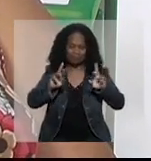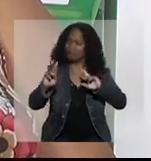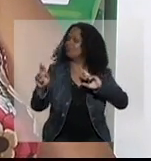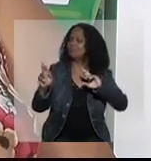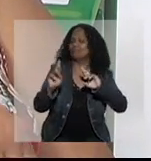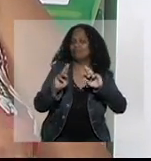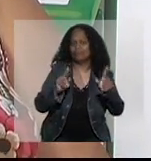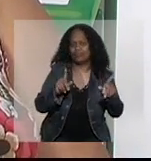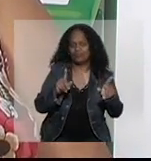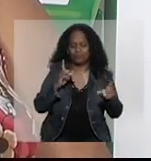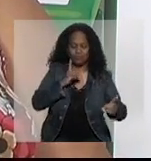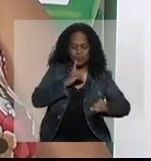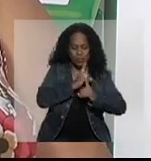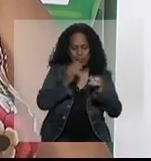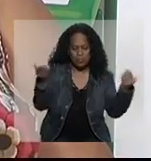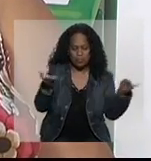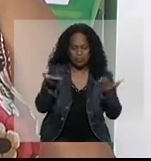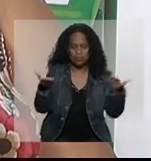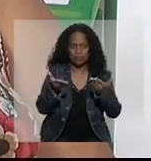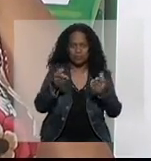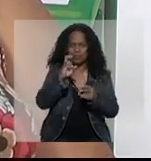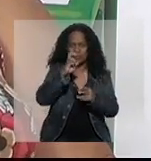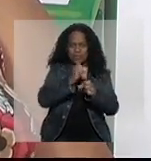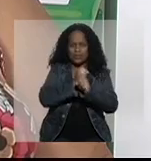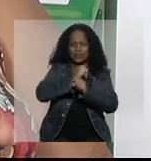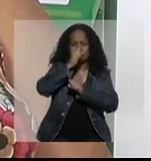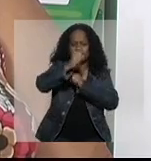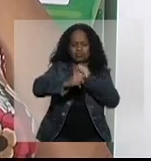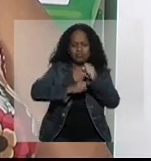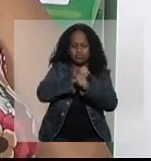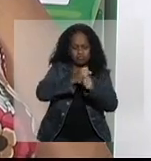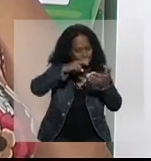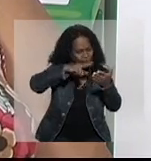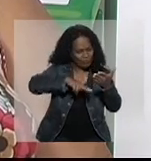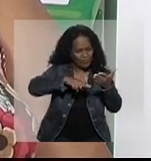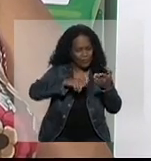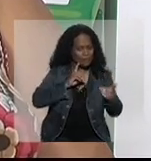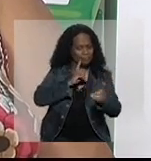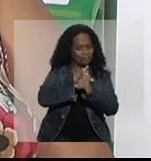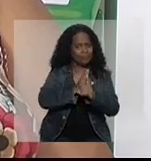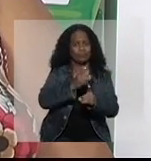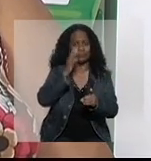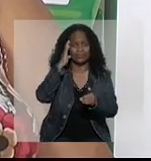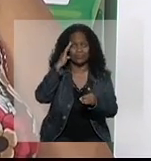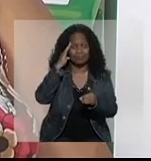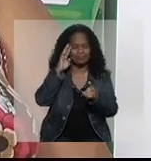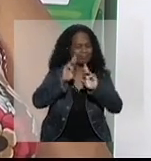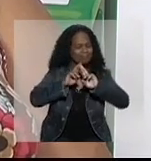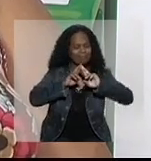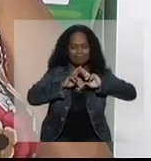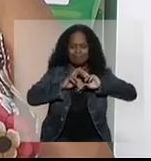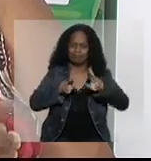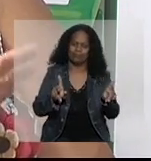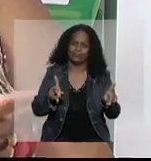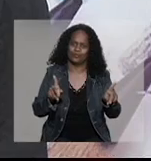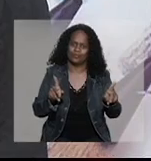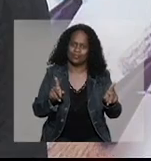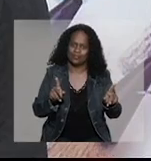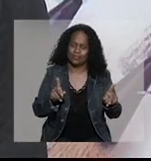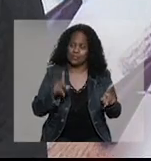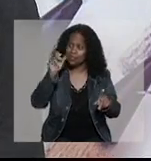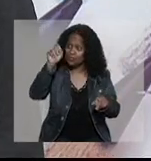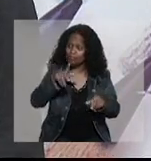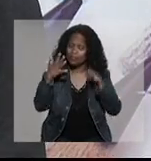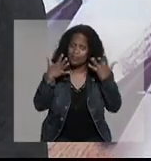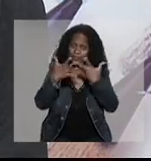acha que ele está encontrando agora, daqui a 5 anos, ele vai encontrar de outro jeito. Então, certamente. Isso é uma coisa que... Isso que é o mais maravilhoso. Isso